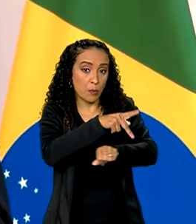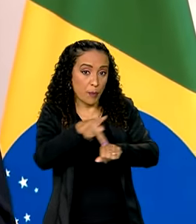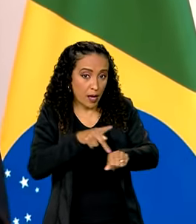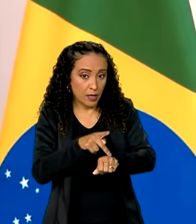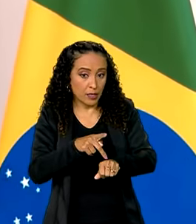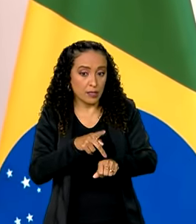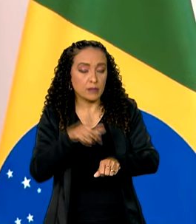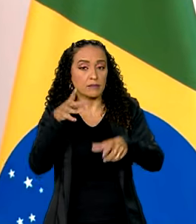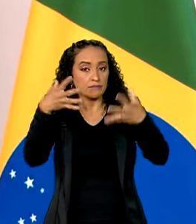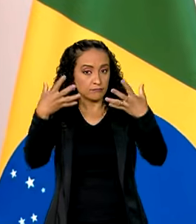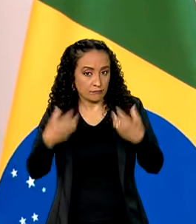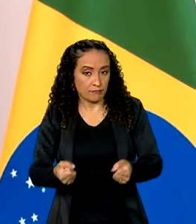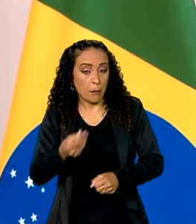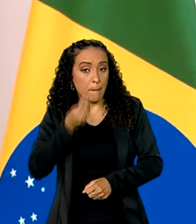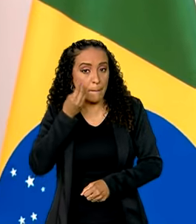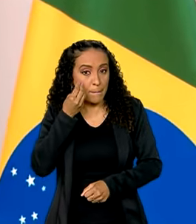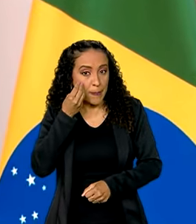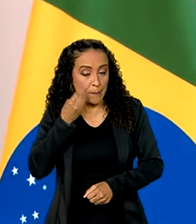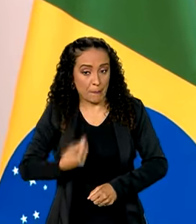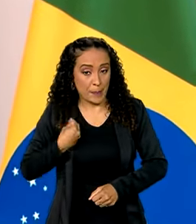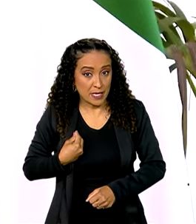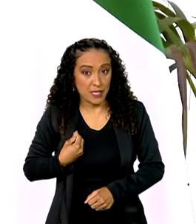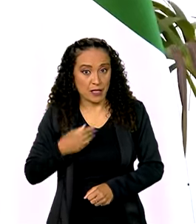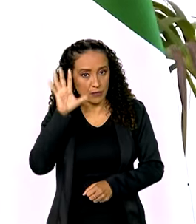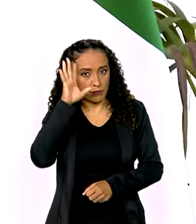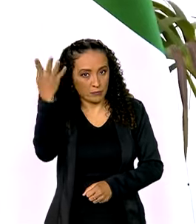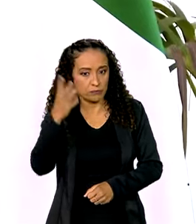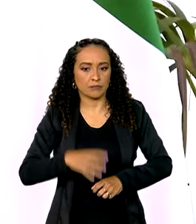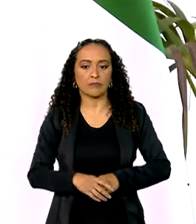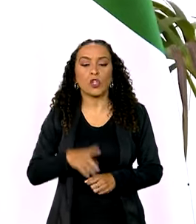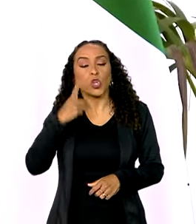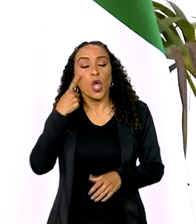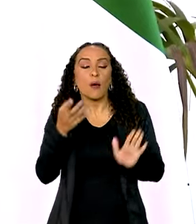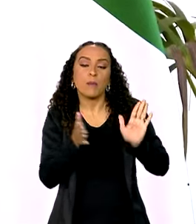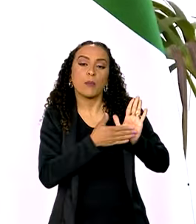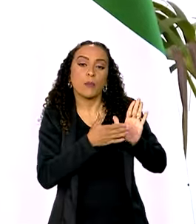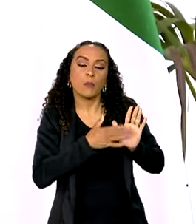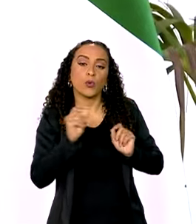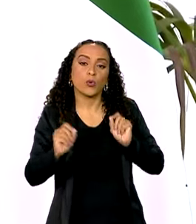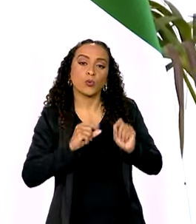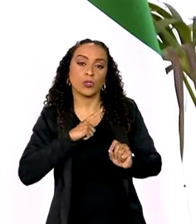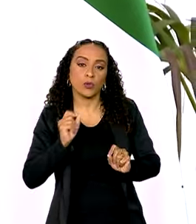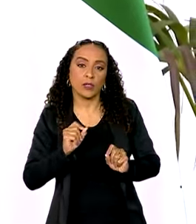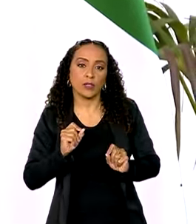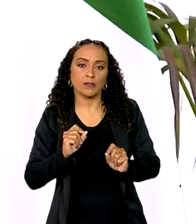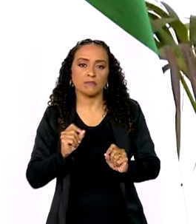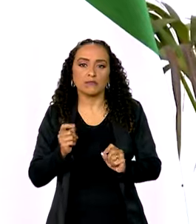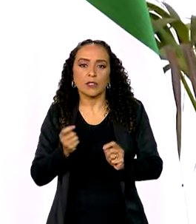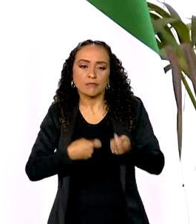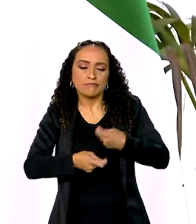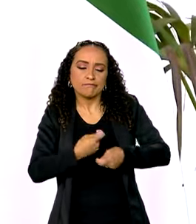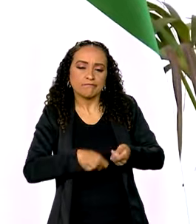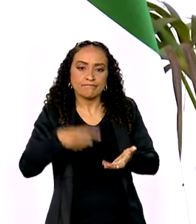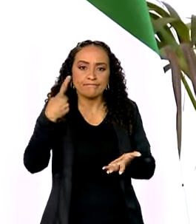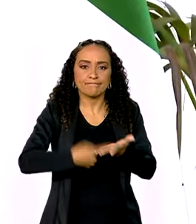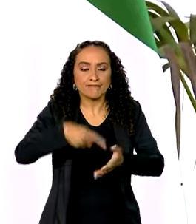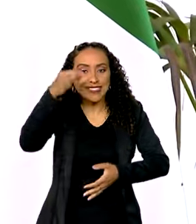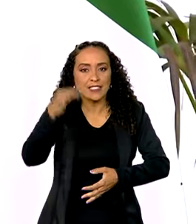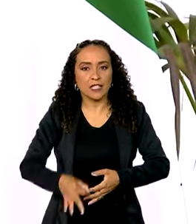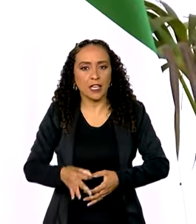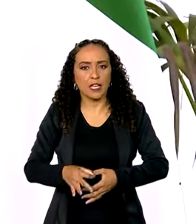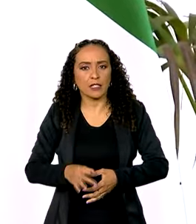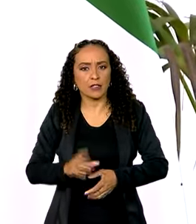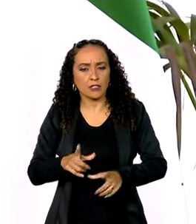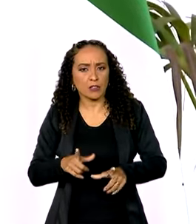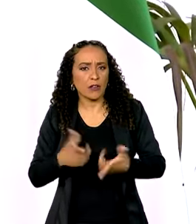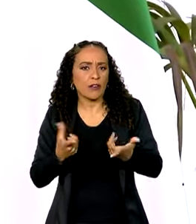países estejam presentes nas decisões. Nós estamos propondo que haja uma negociação efetiva, que a gente